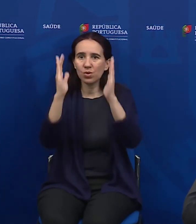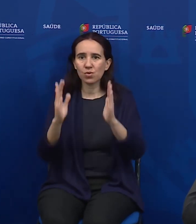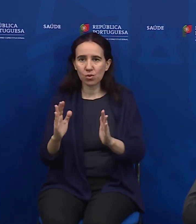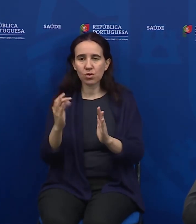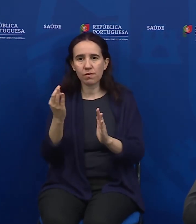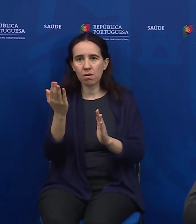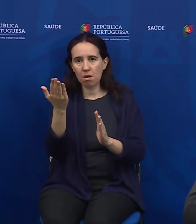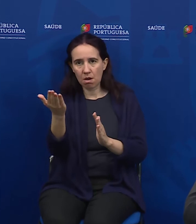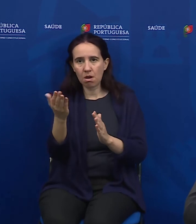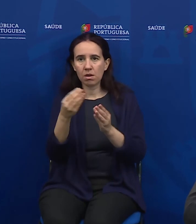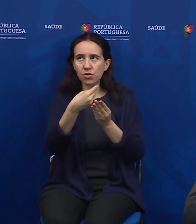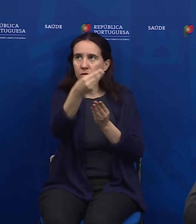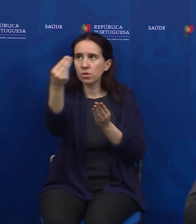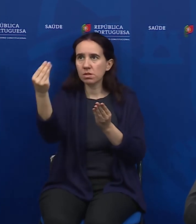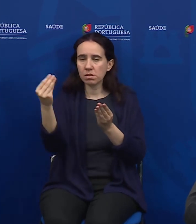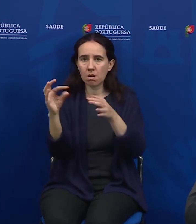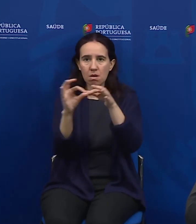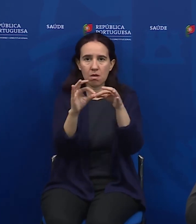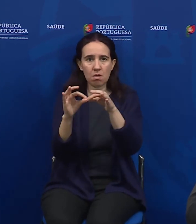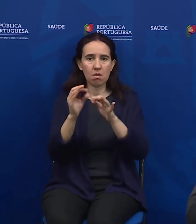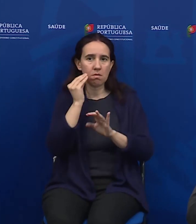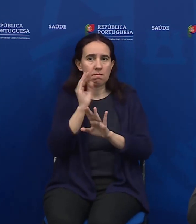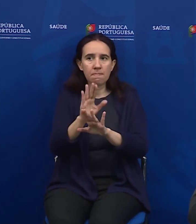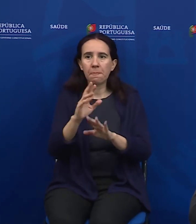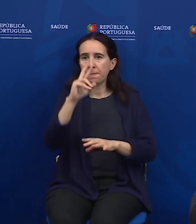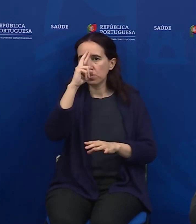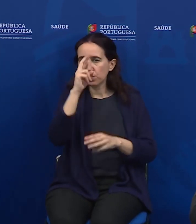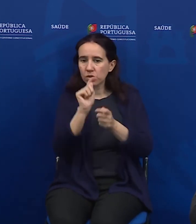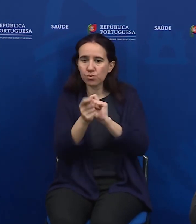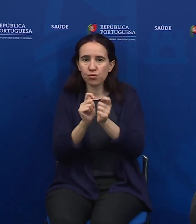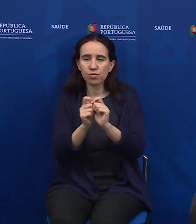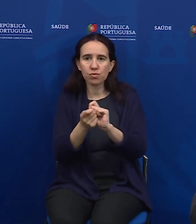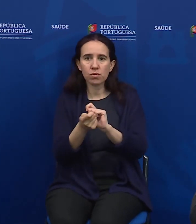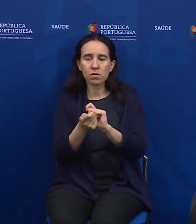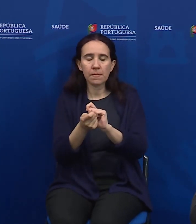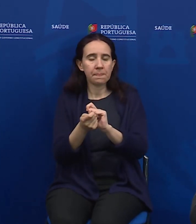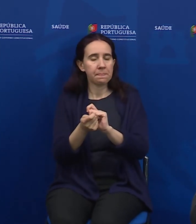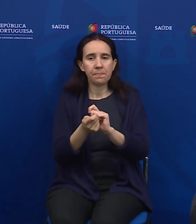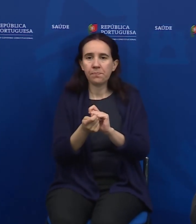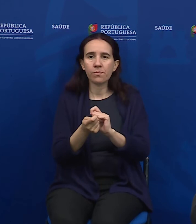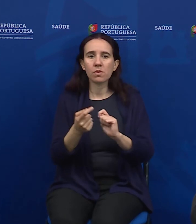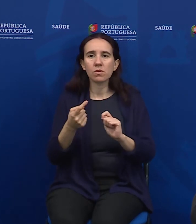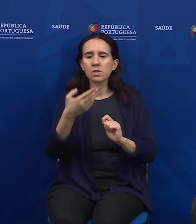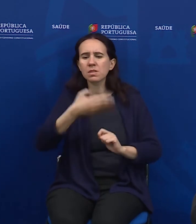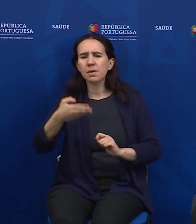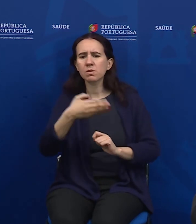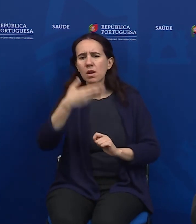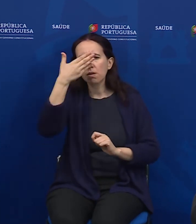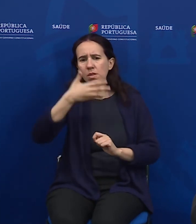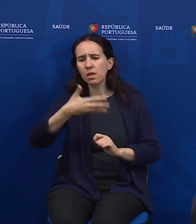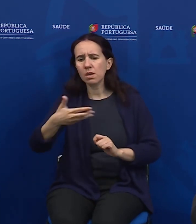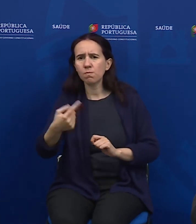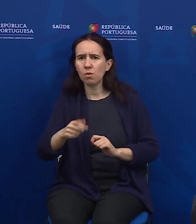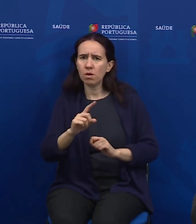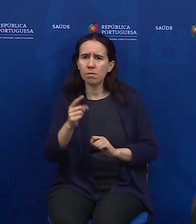possam fazer a respectiva distribuição e, portanto, isso é um esforço de ajuste, não diria só semanal, diário,